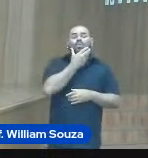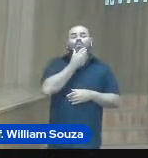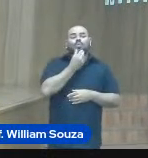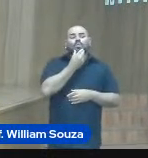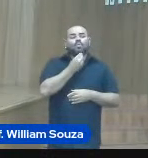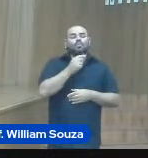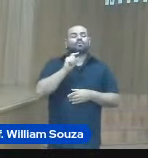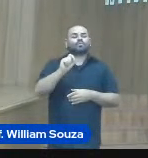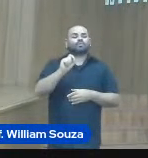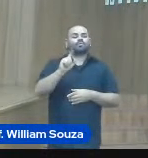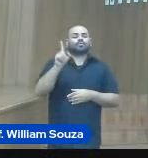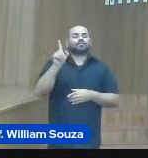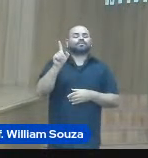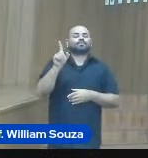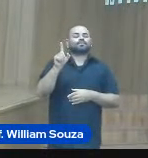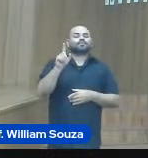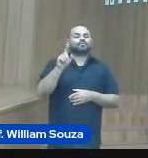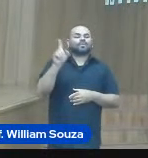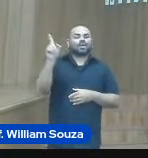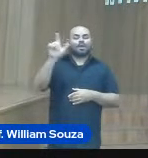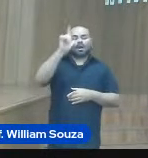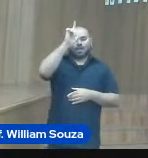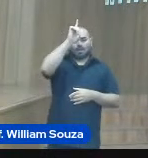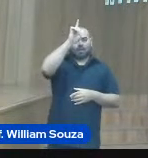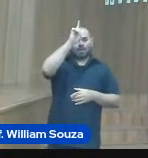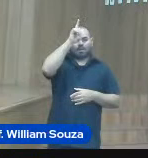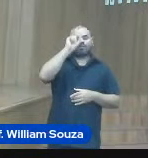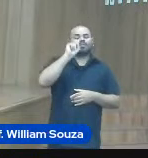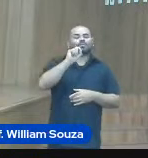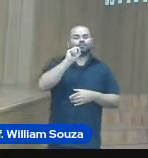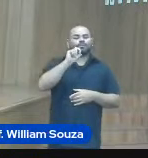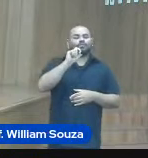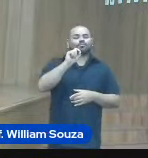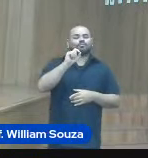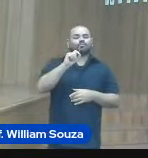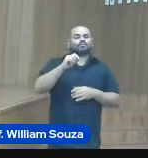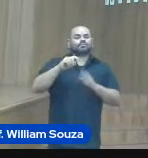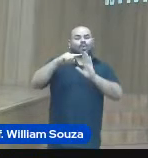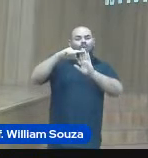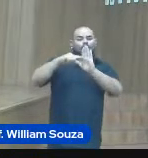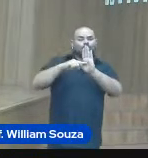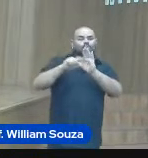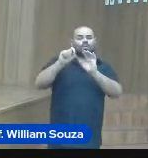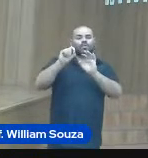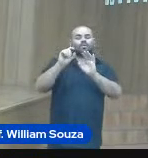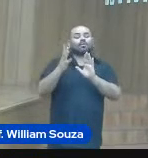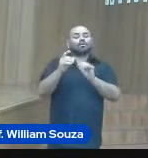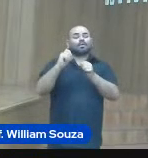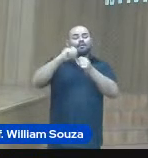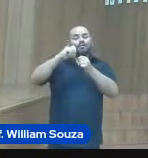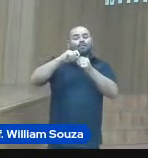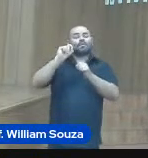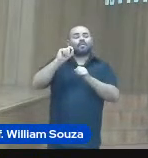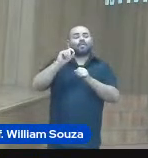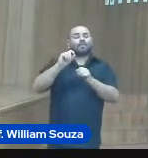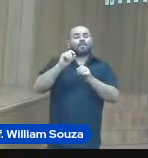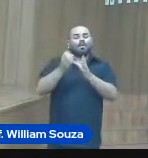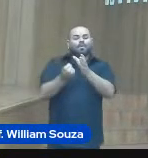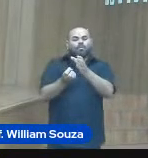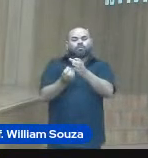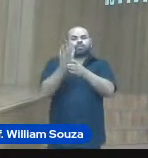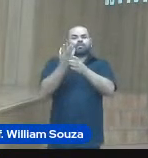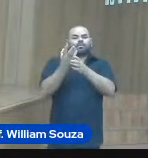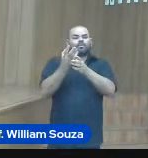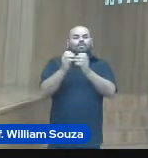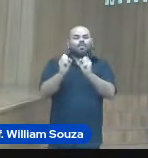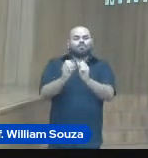trabalhando possivelmente em um projeto que construiria a bomba atômica alemã. E